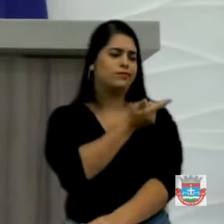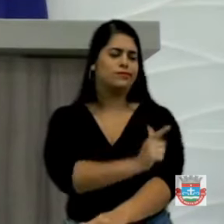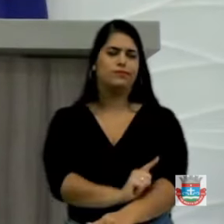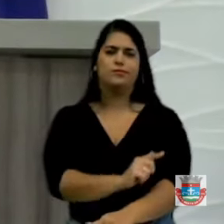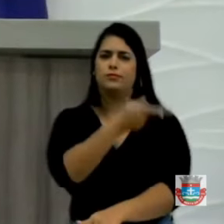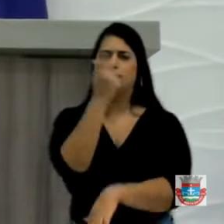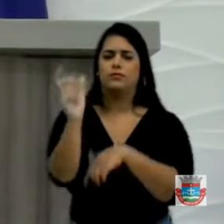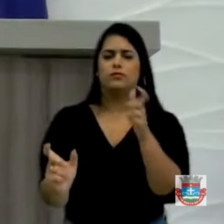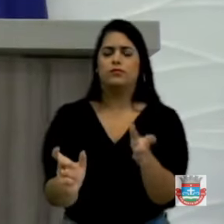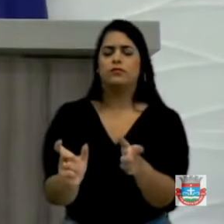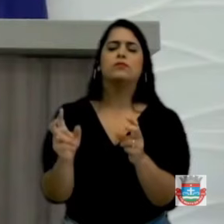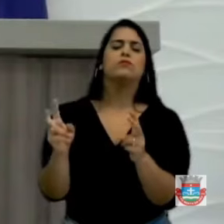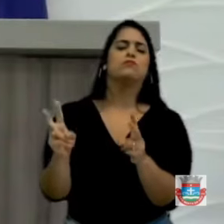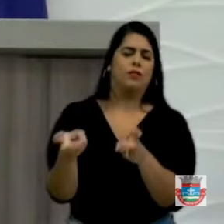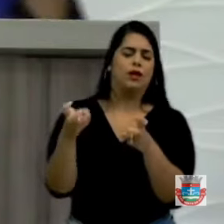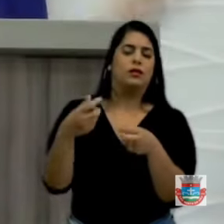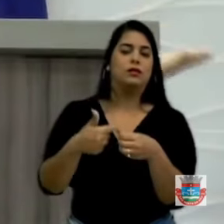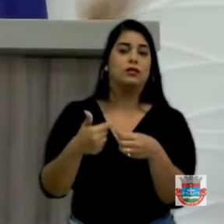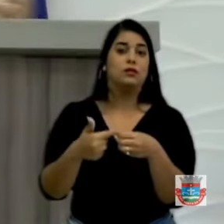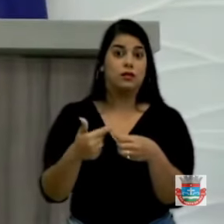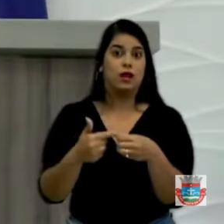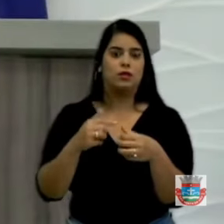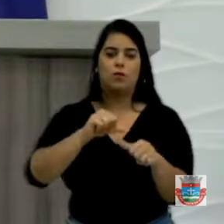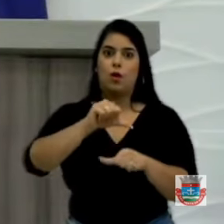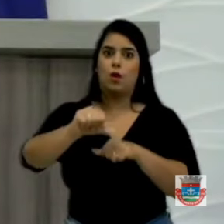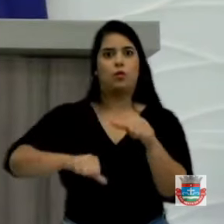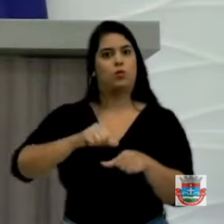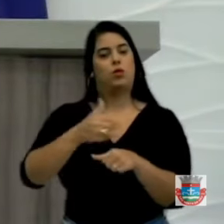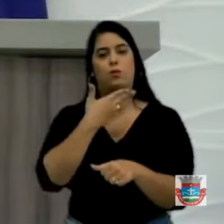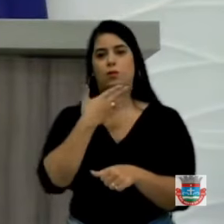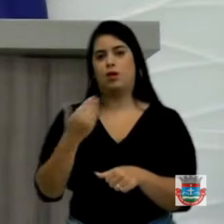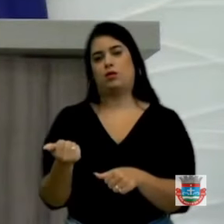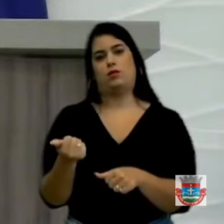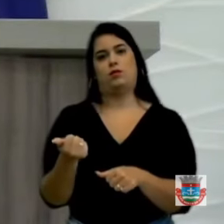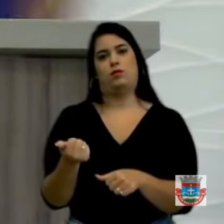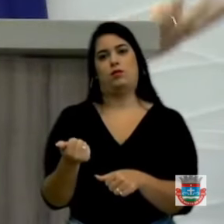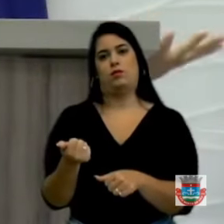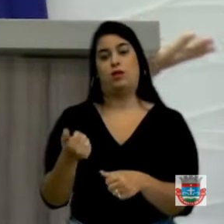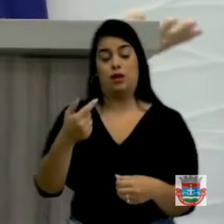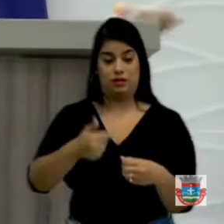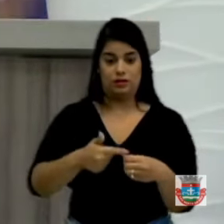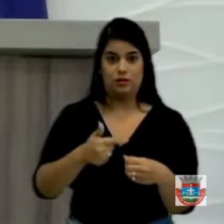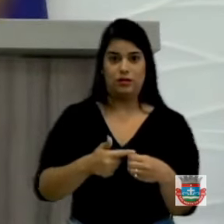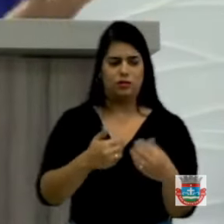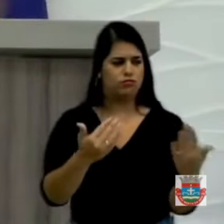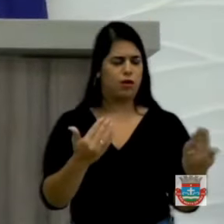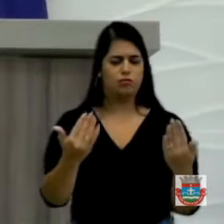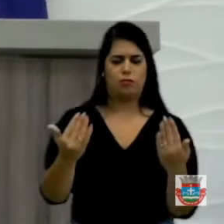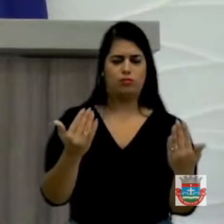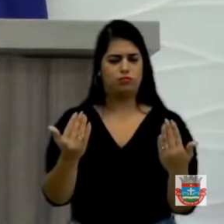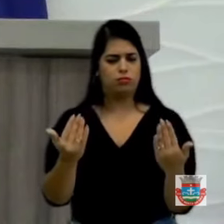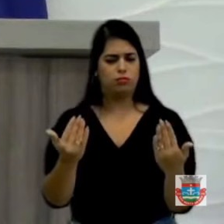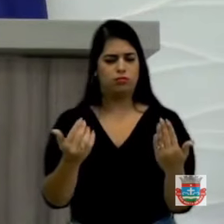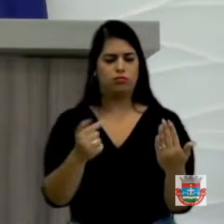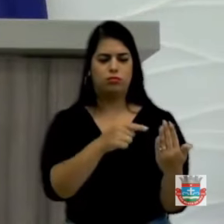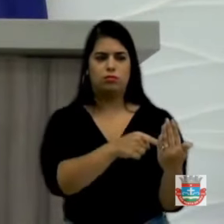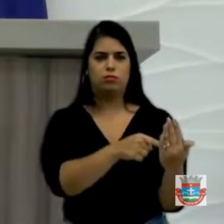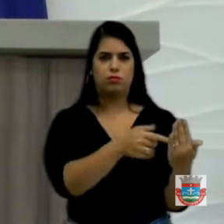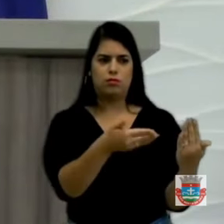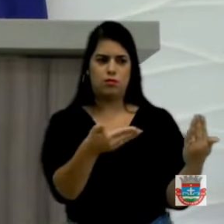acompanhando. A nossa cidade hoje tem outra cara. A nossa cidade hoje, se vocês compararem, vocês sabem muito bem